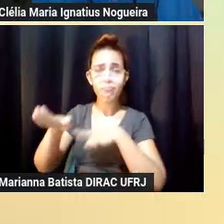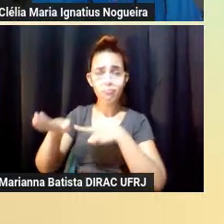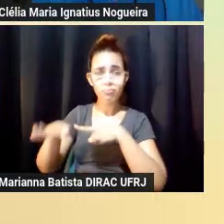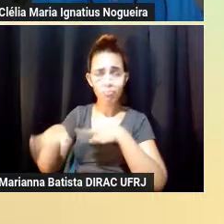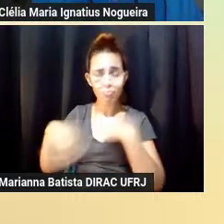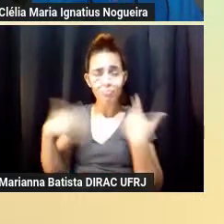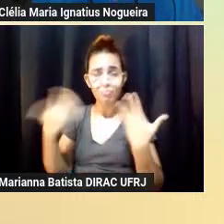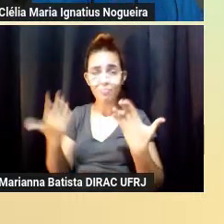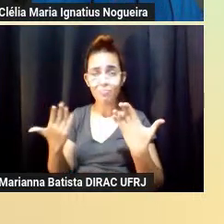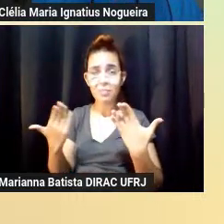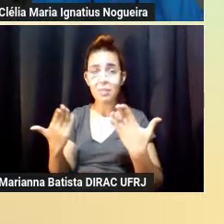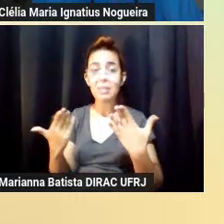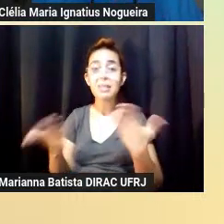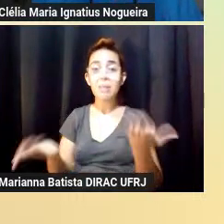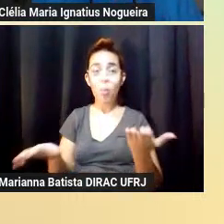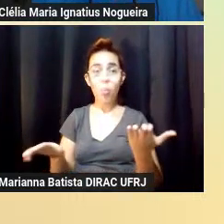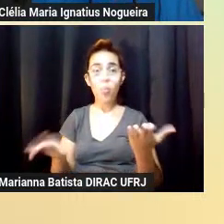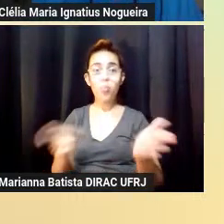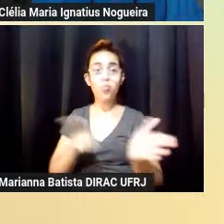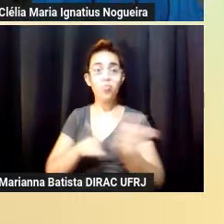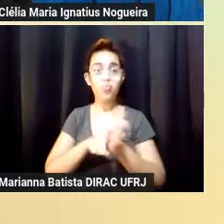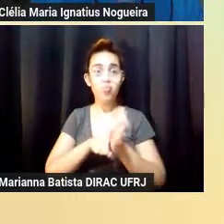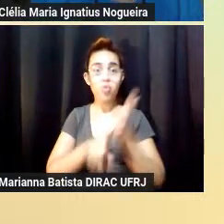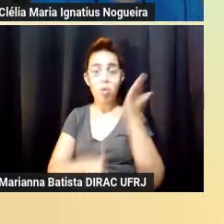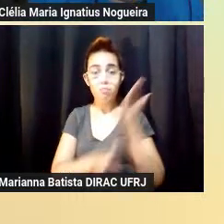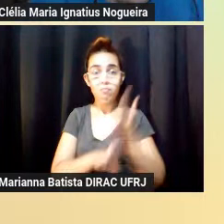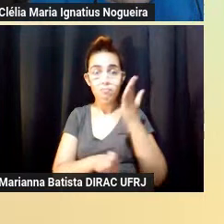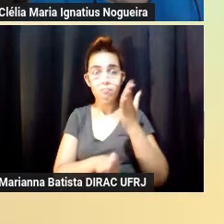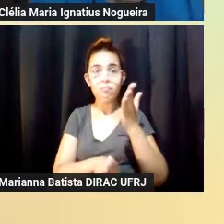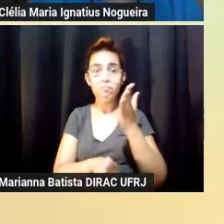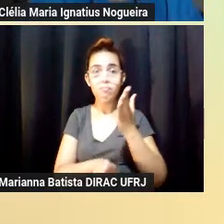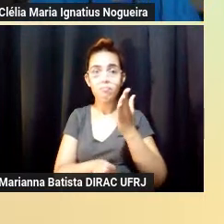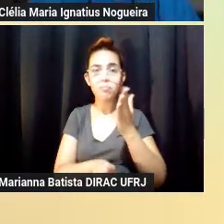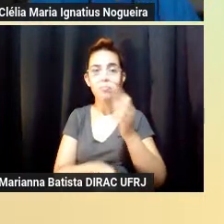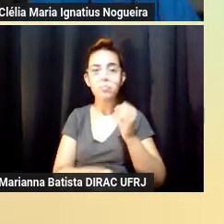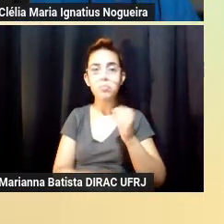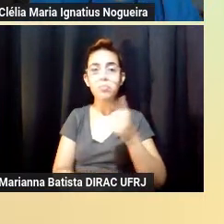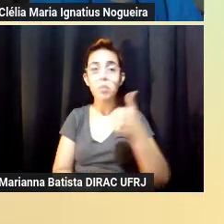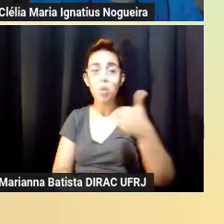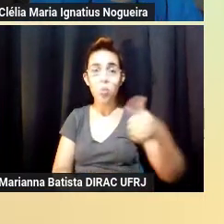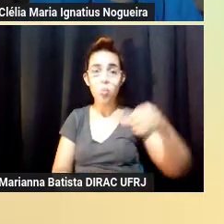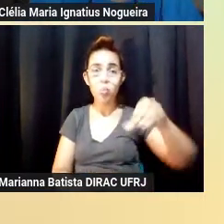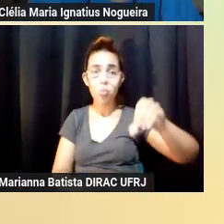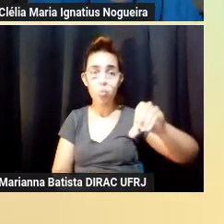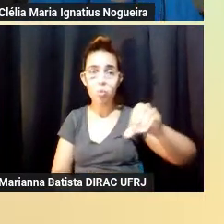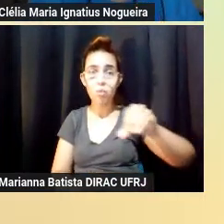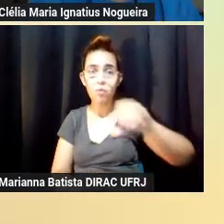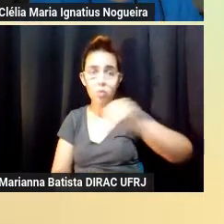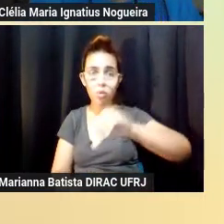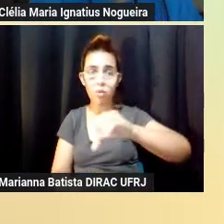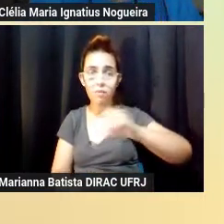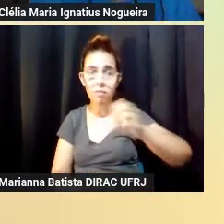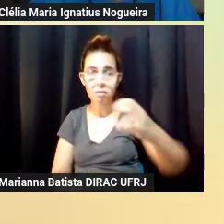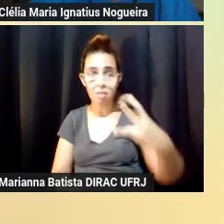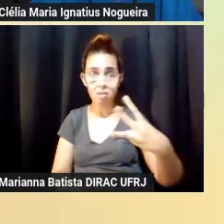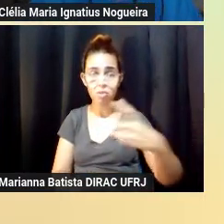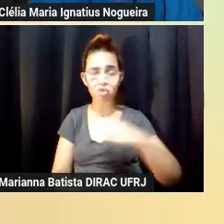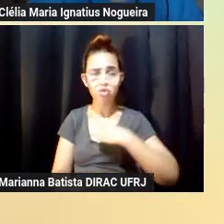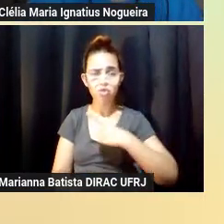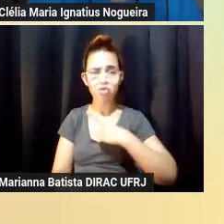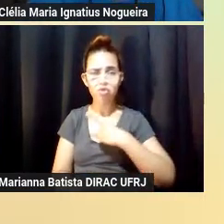1983, e aí eu comecei a estudar. Comecei a estudar e eu tinha muito acesso a bibliotecas, a livros, a